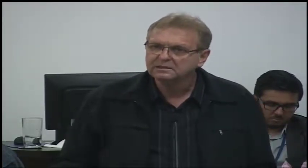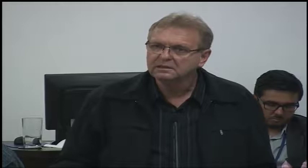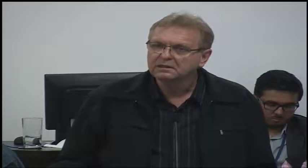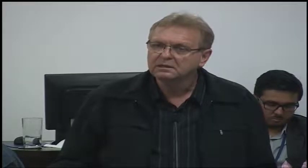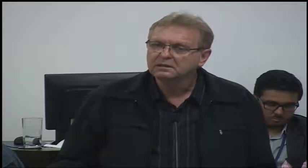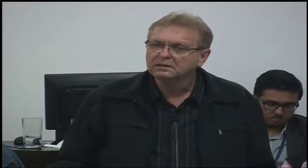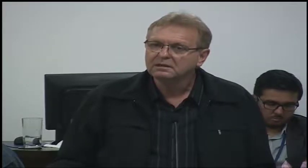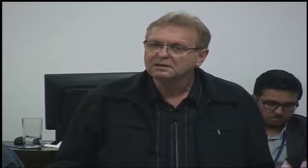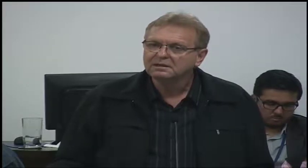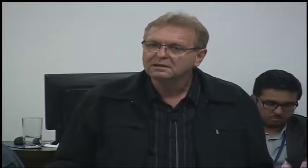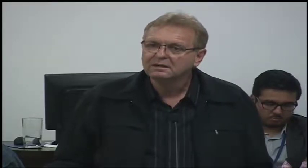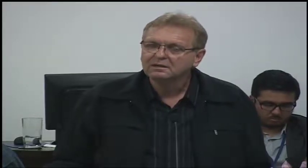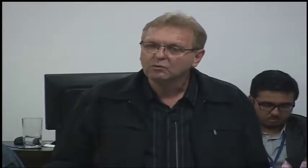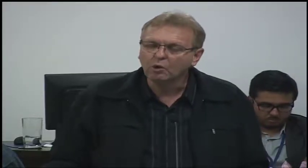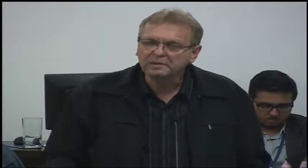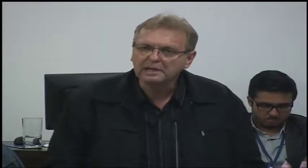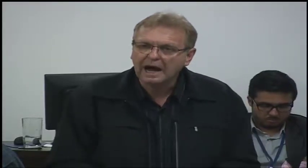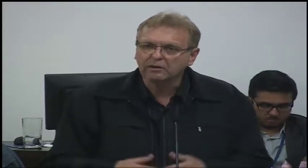atrás,